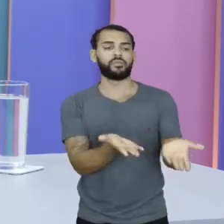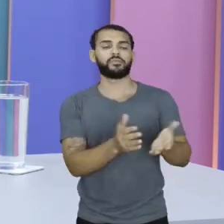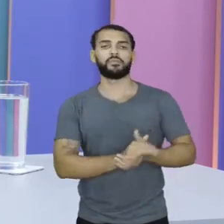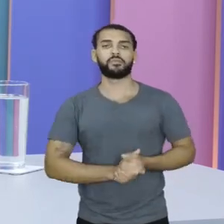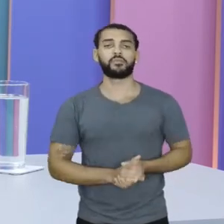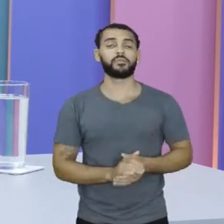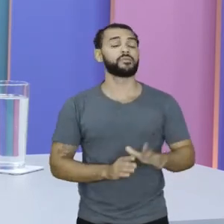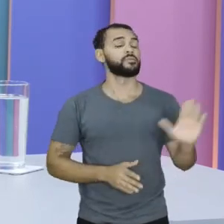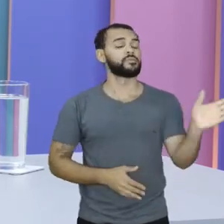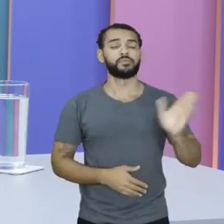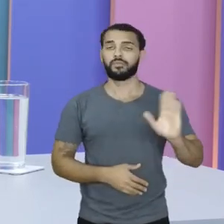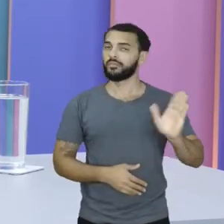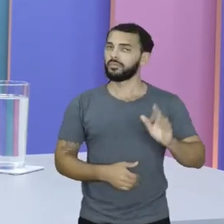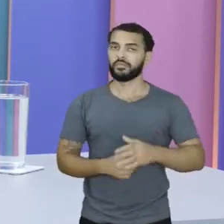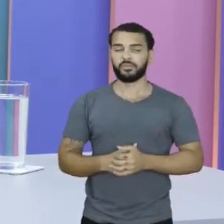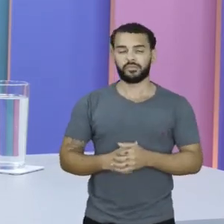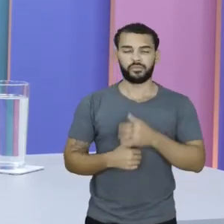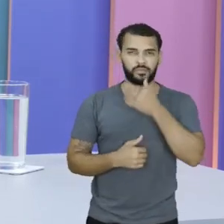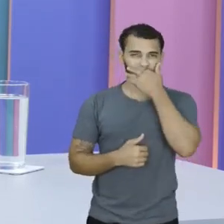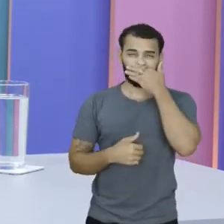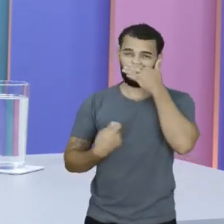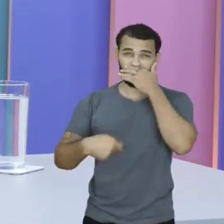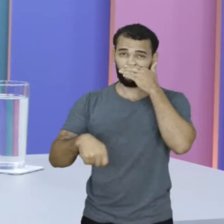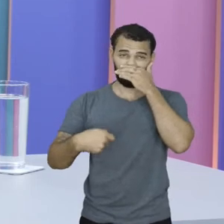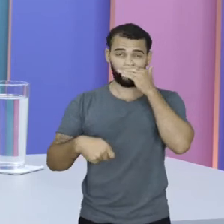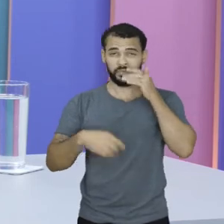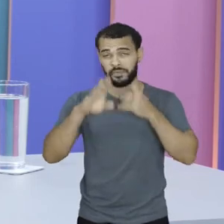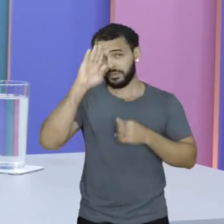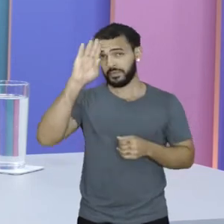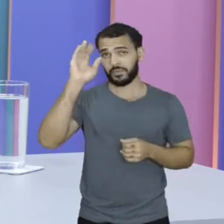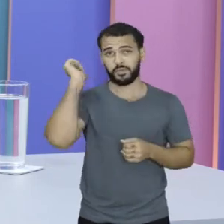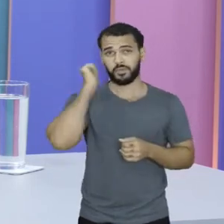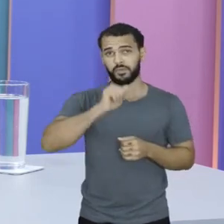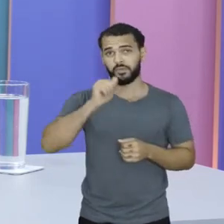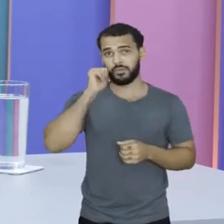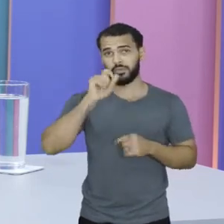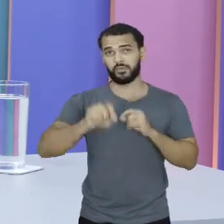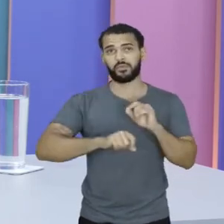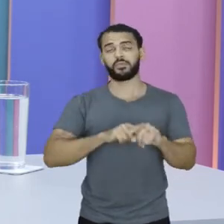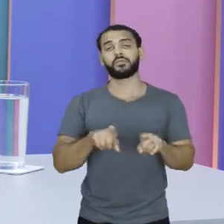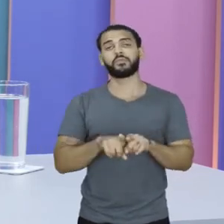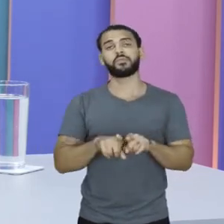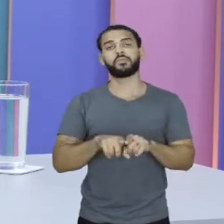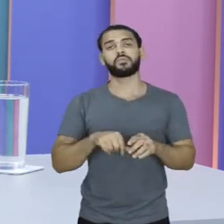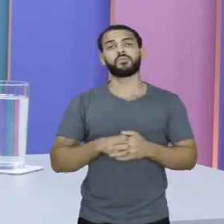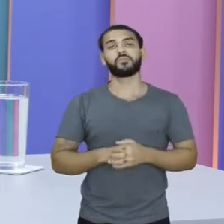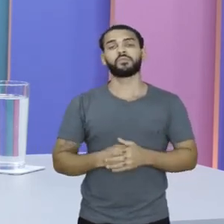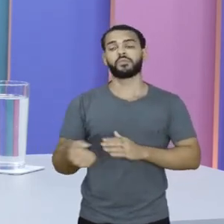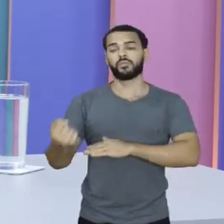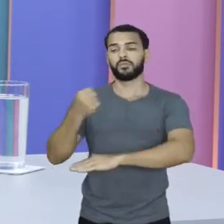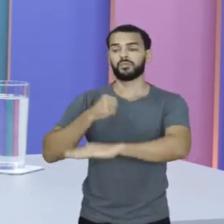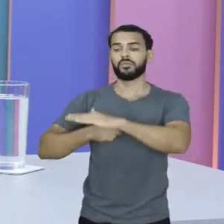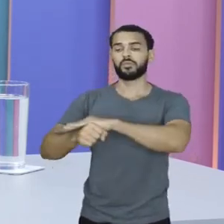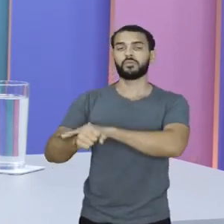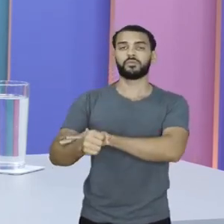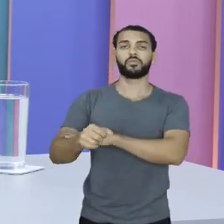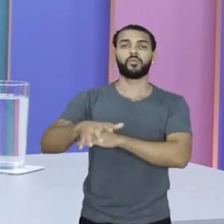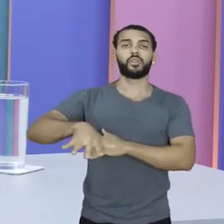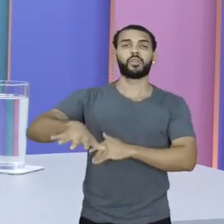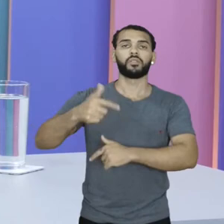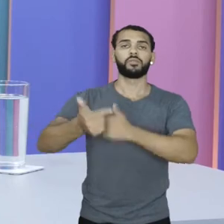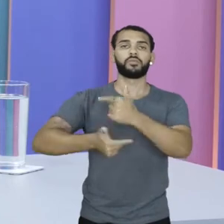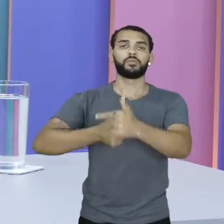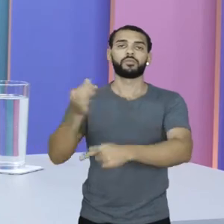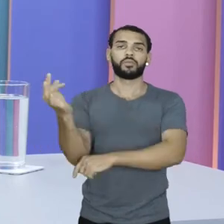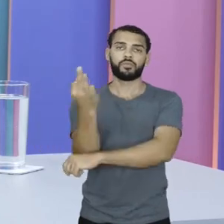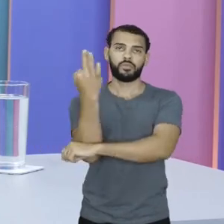nós precisamos que, especialmente as mulheres, estejam incluídas no mundo do trabalho formal, né? Que